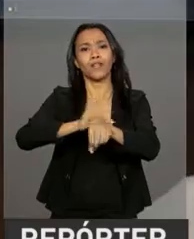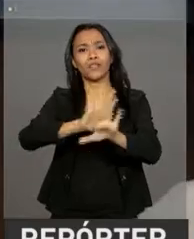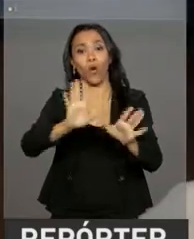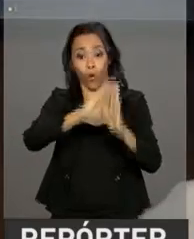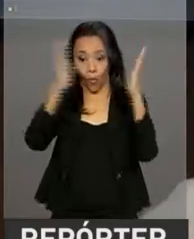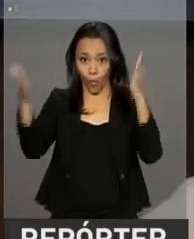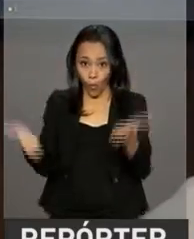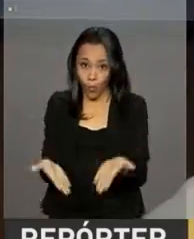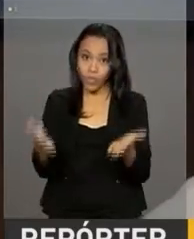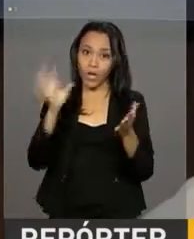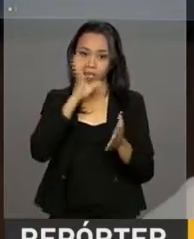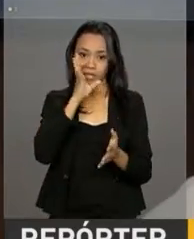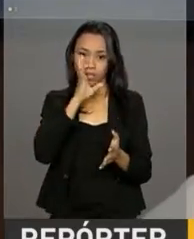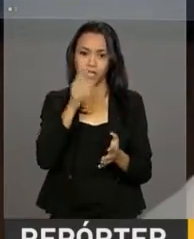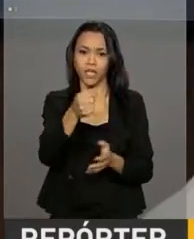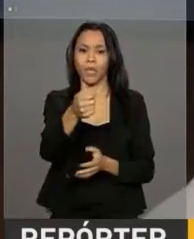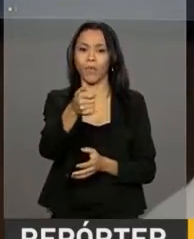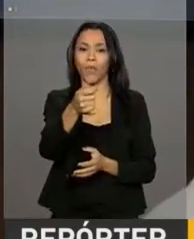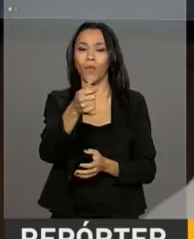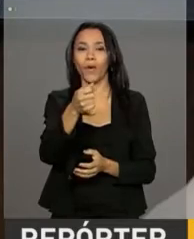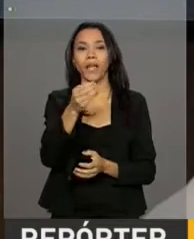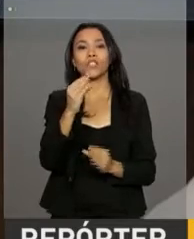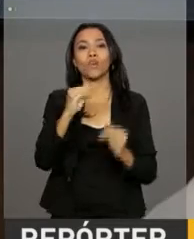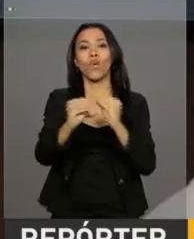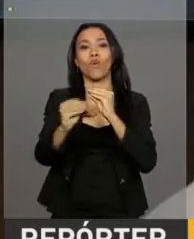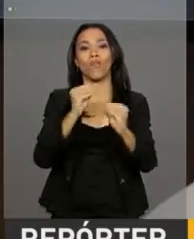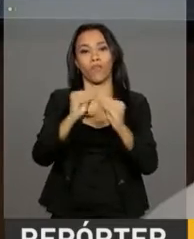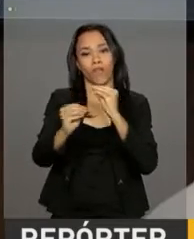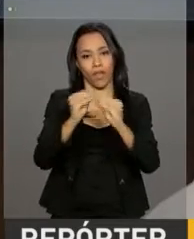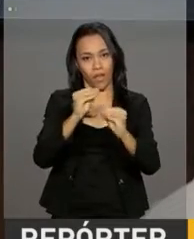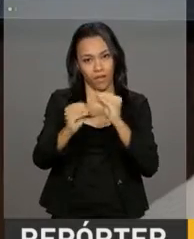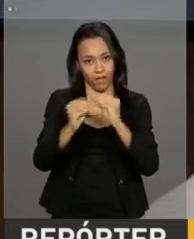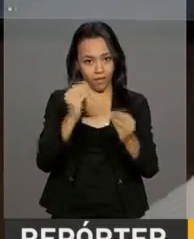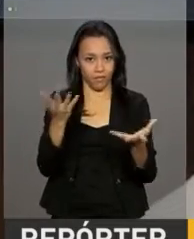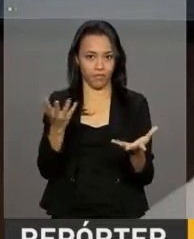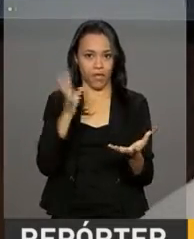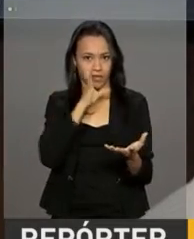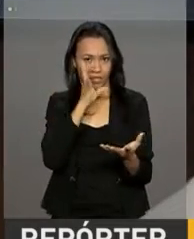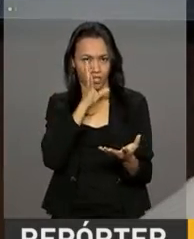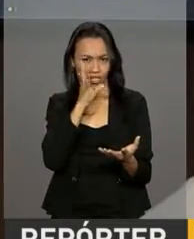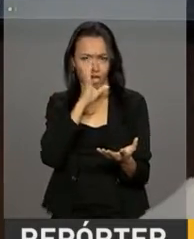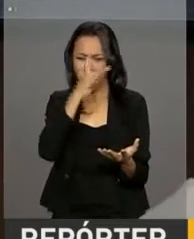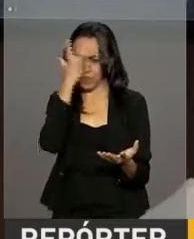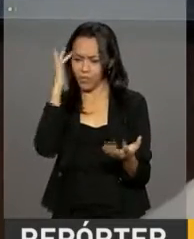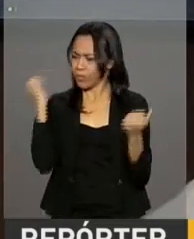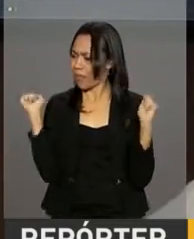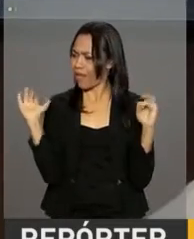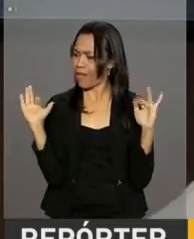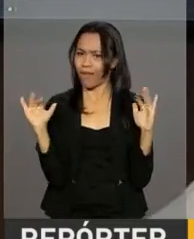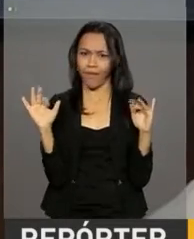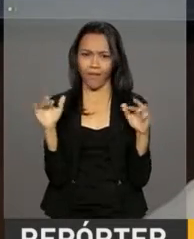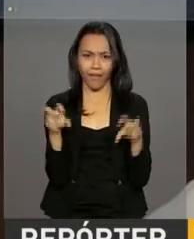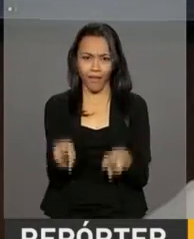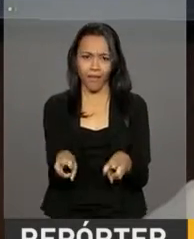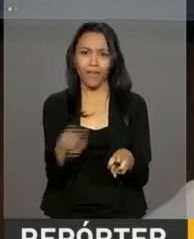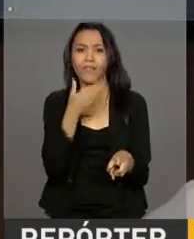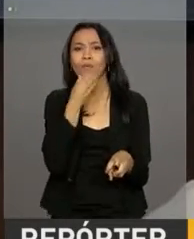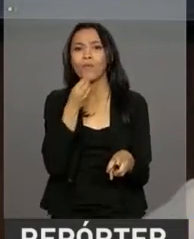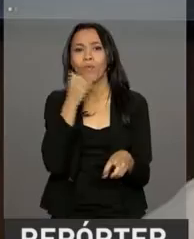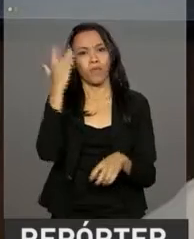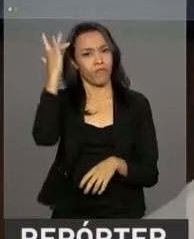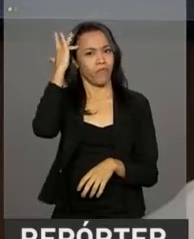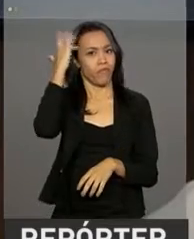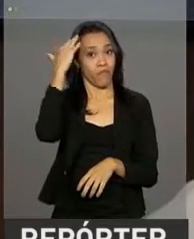assistir à pouca coisa é a novela que era água viva aí todo mundo queria ver o reginaldo farias